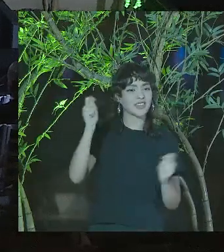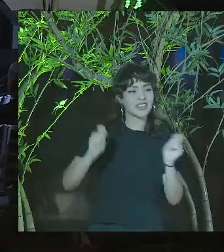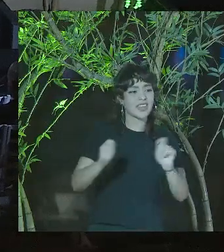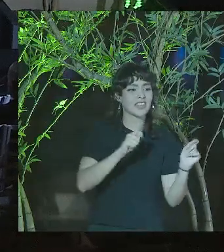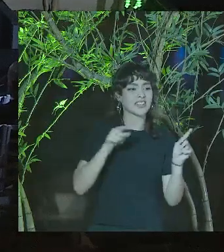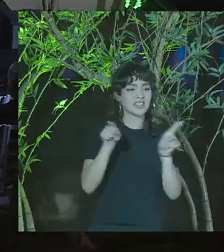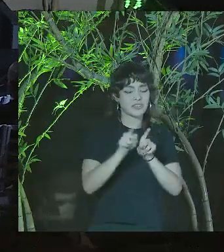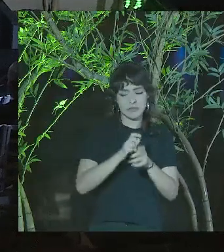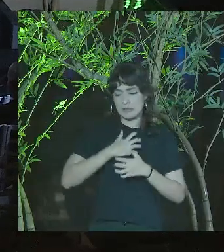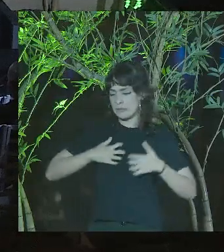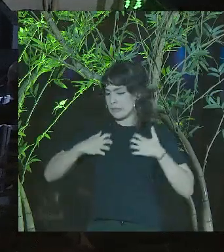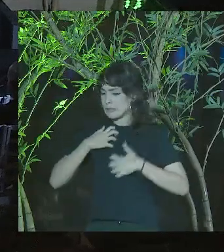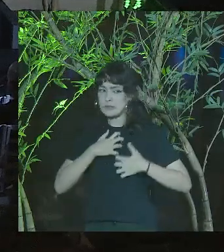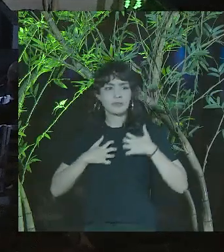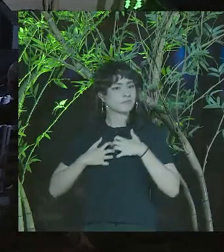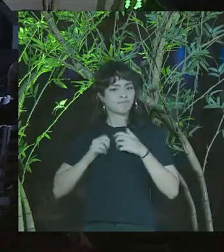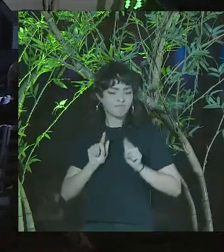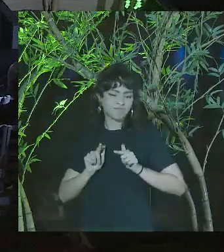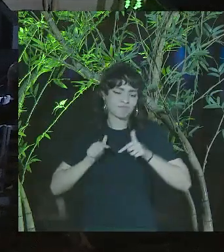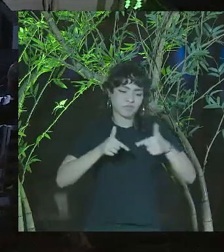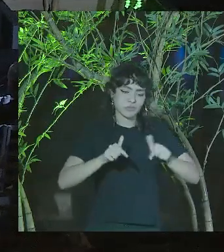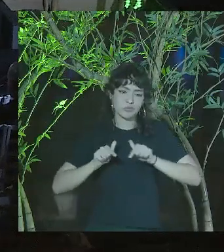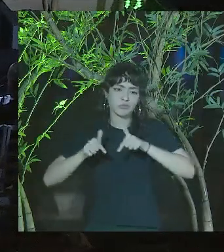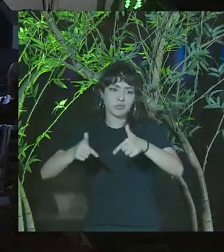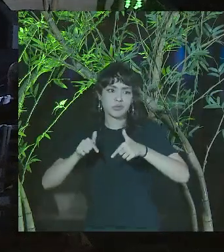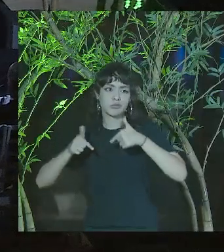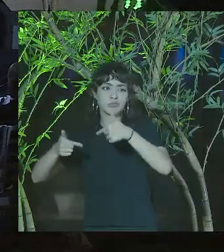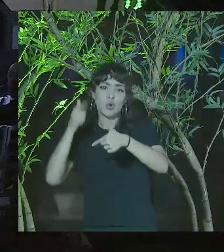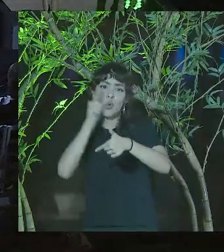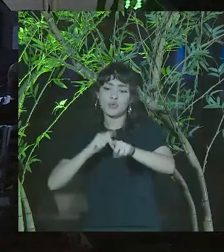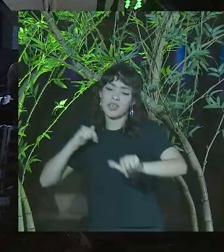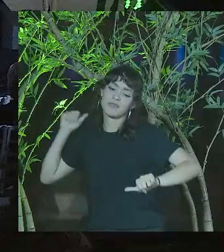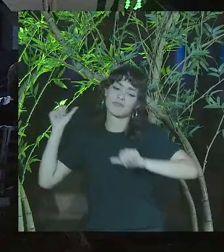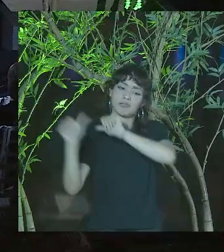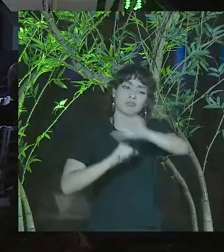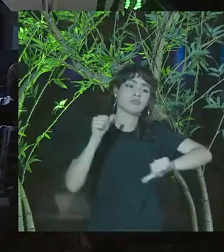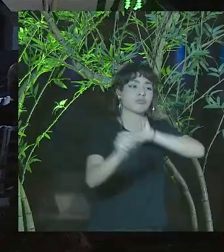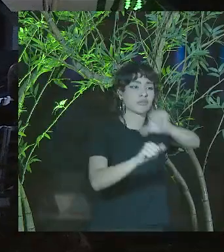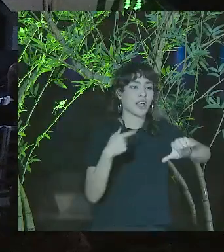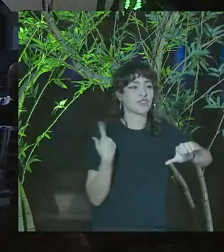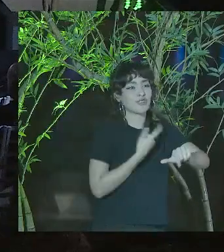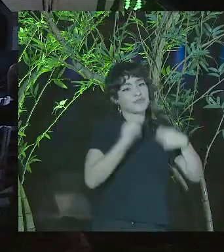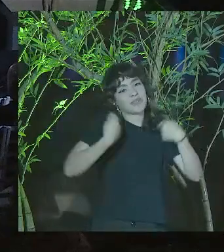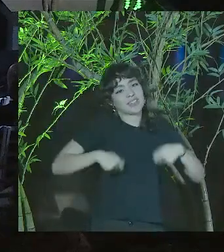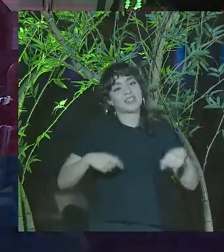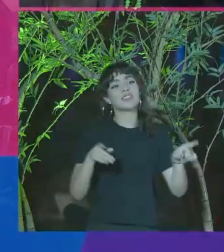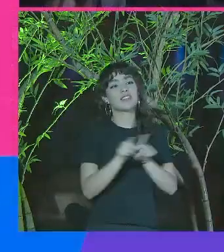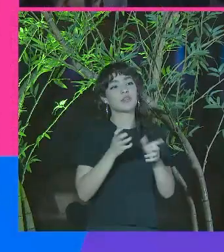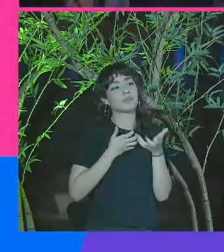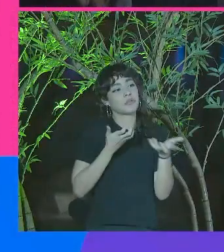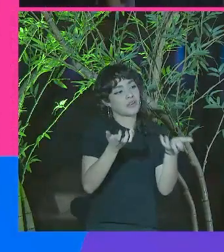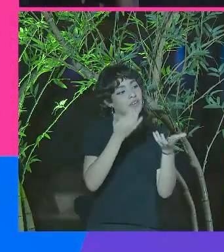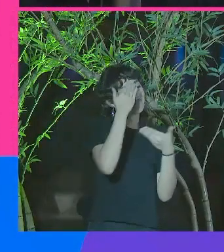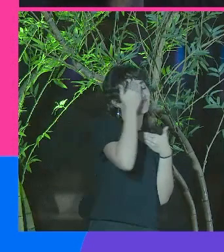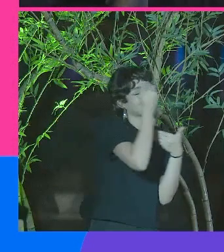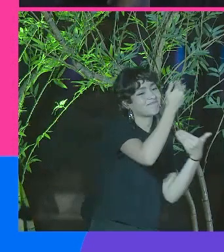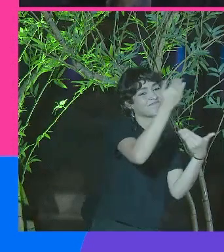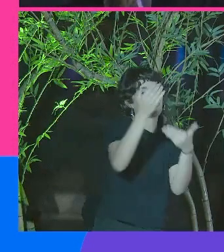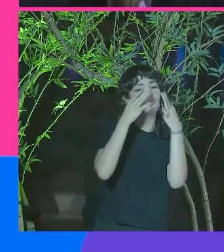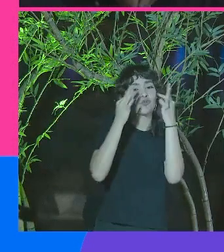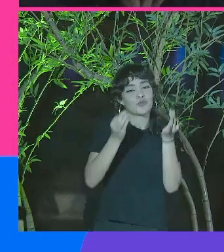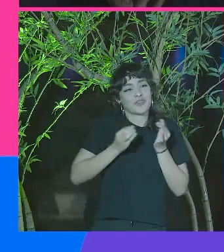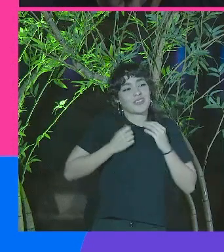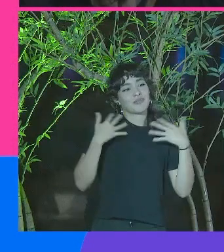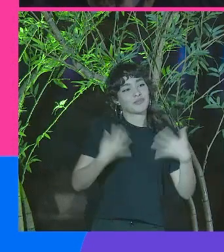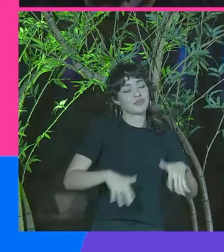indignação em movimento para que a gente possa fazer as transformações que a gente precisa. E eu quero agradecer muito por essa atenção que vocês